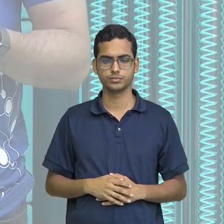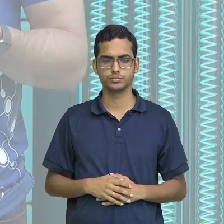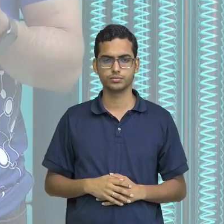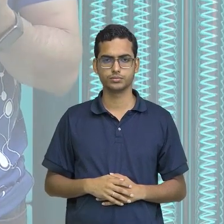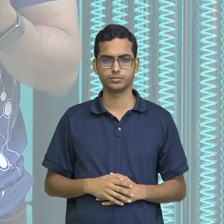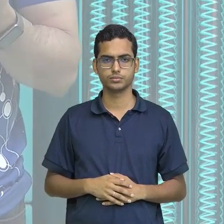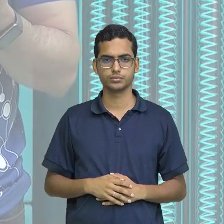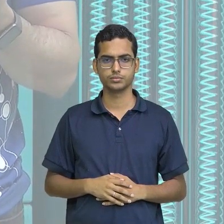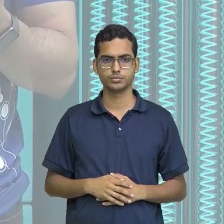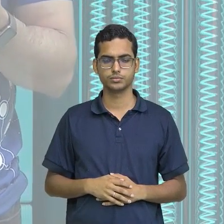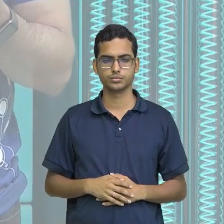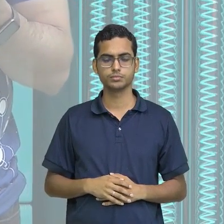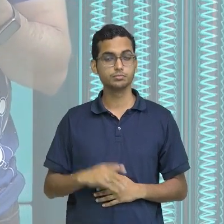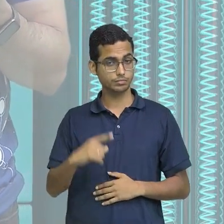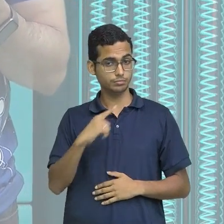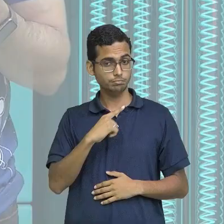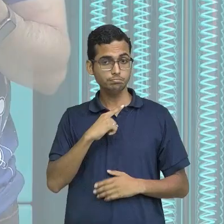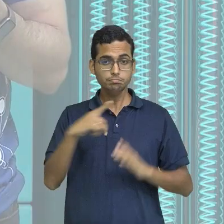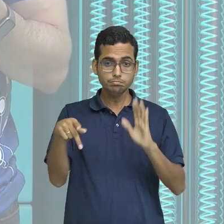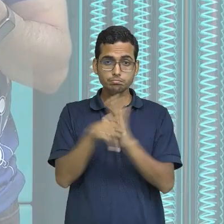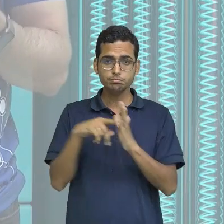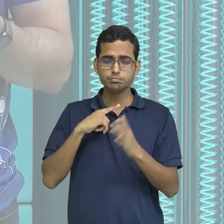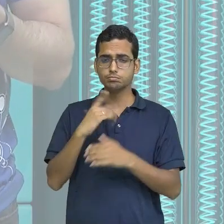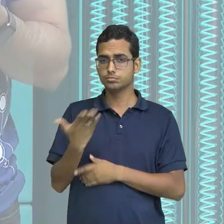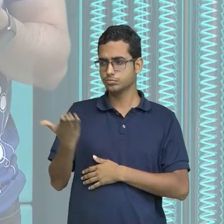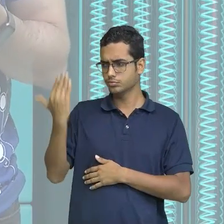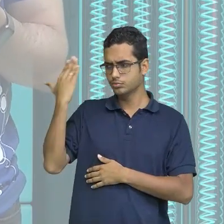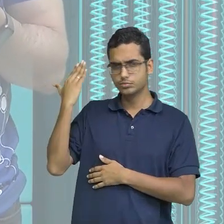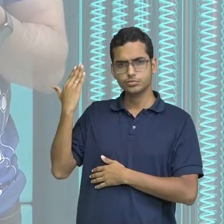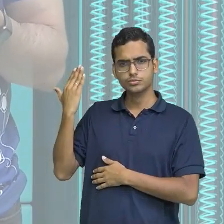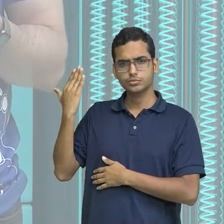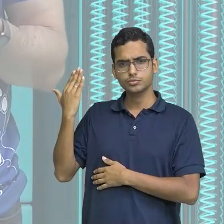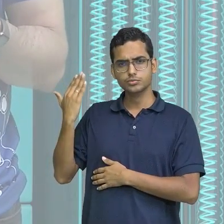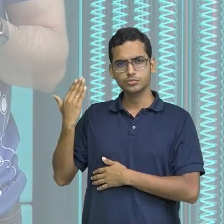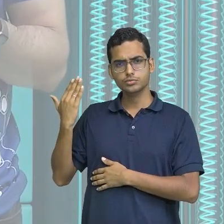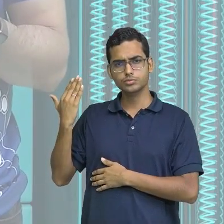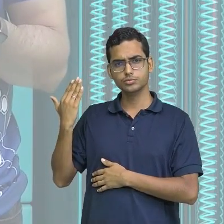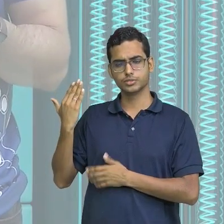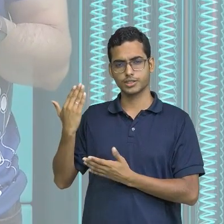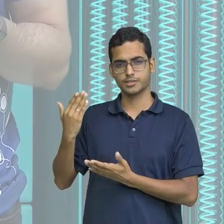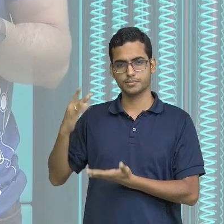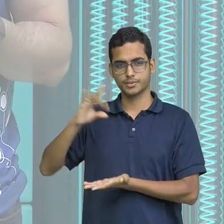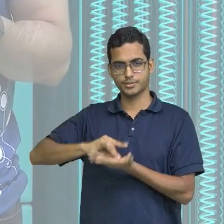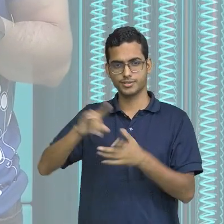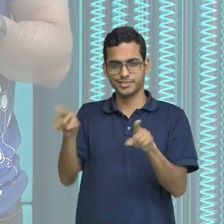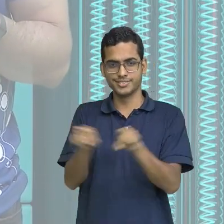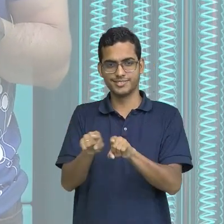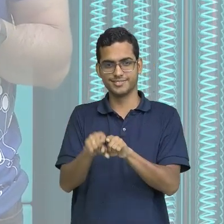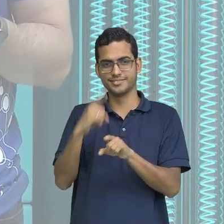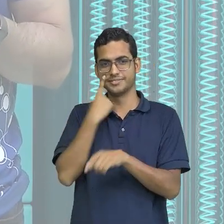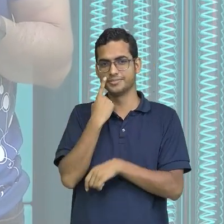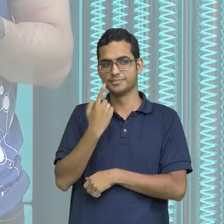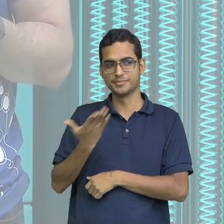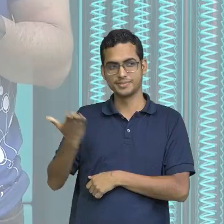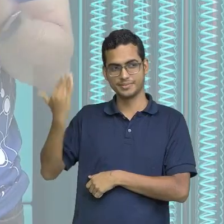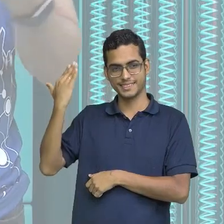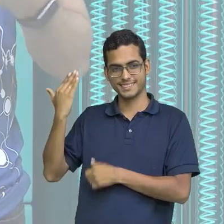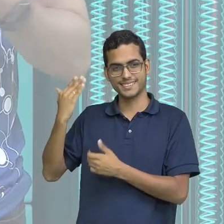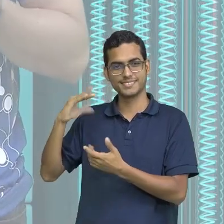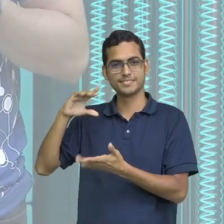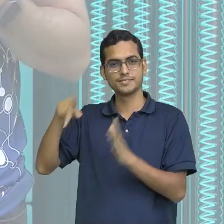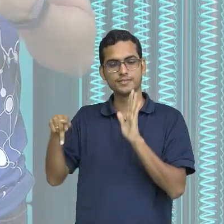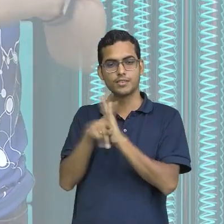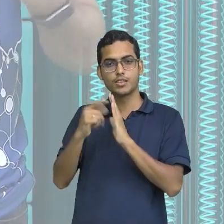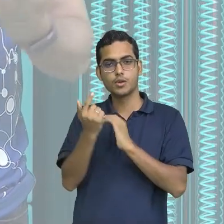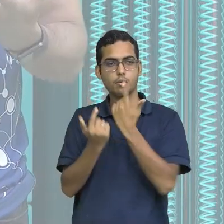relacionar algo que aconteceu naquele passado com uma outra coisa que aconteceu no passado. Então, são ações que ocorreram dentro do